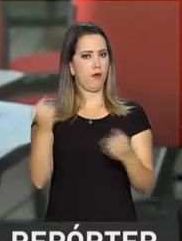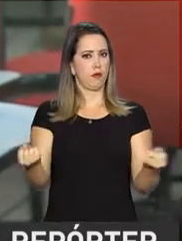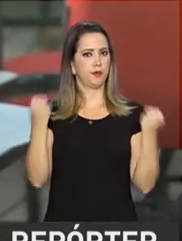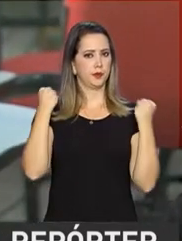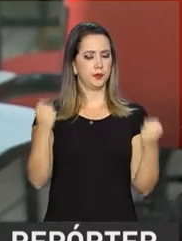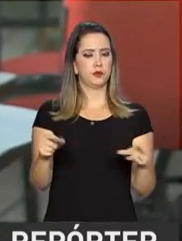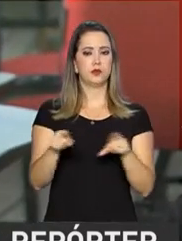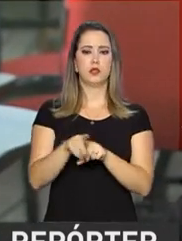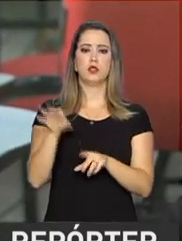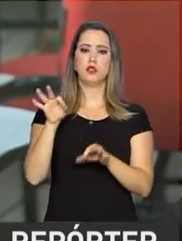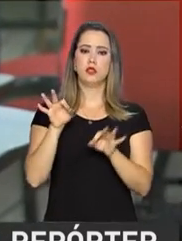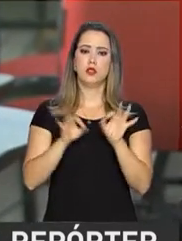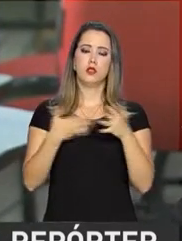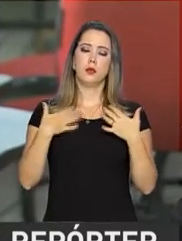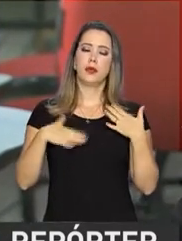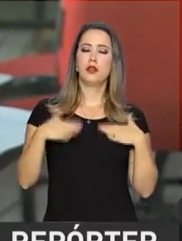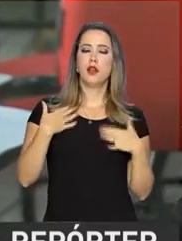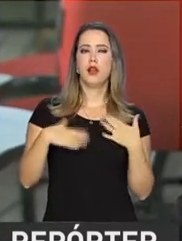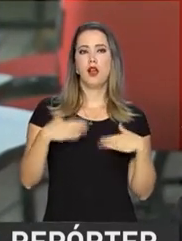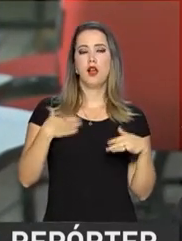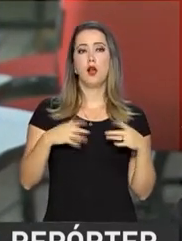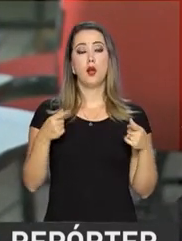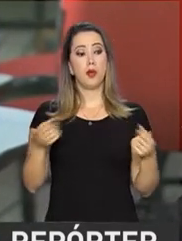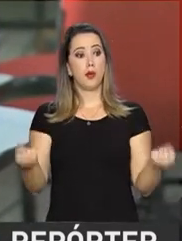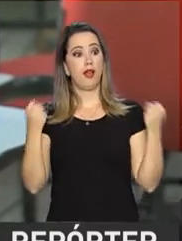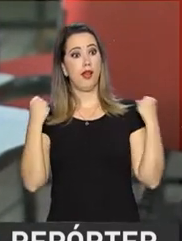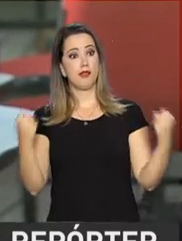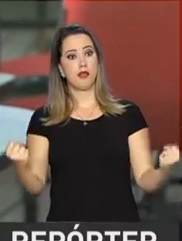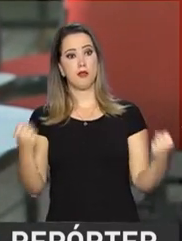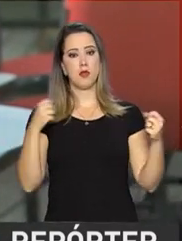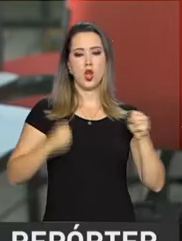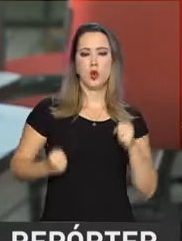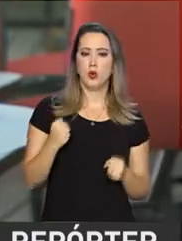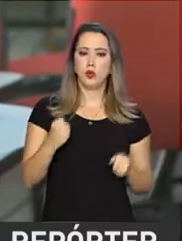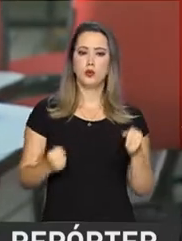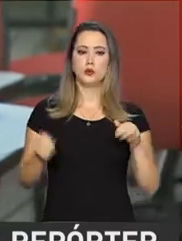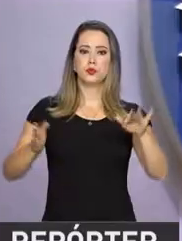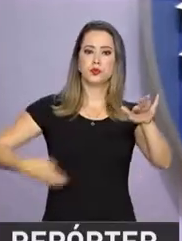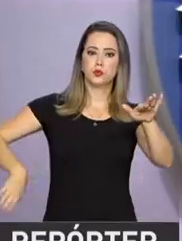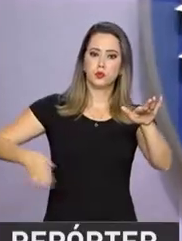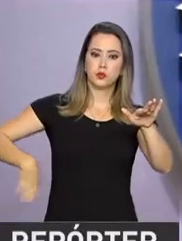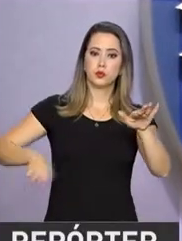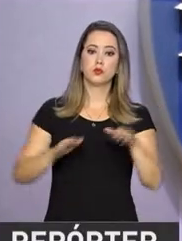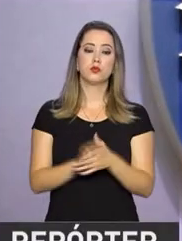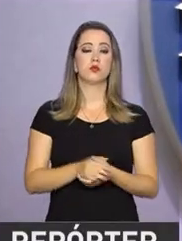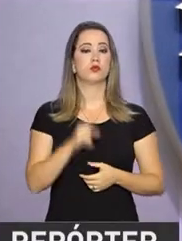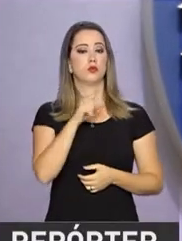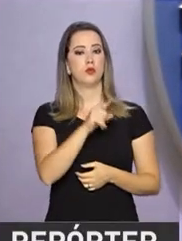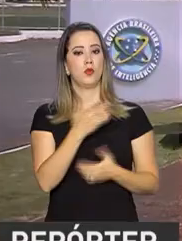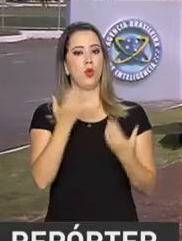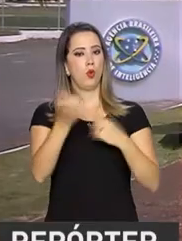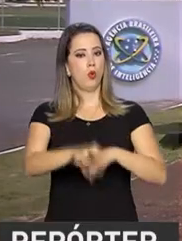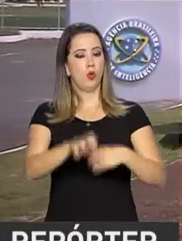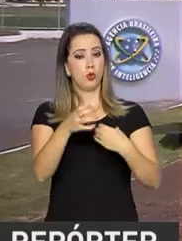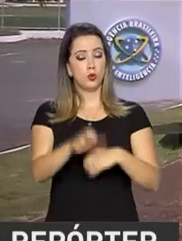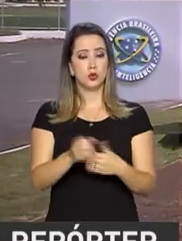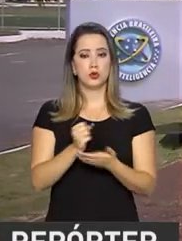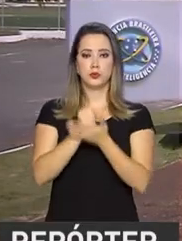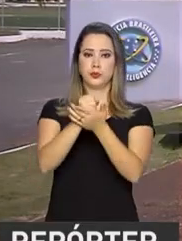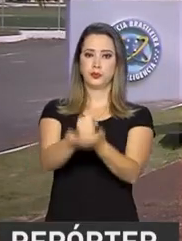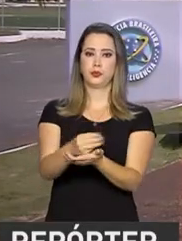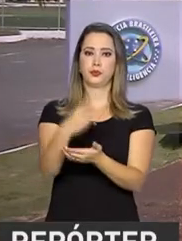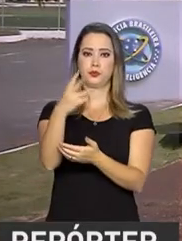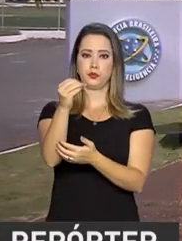mas também um momento de relaxamento que a academia corrida ea natação o concurso público da abin oferece